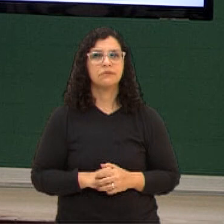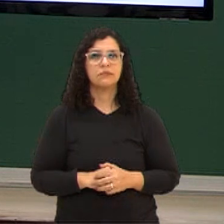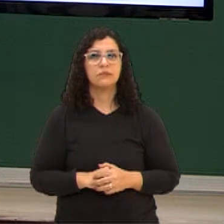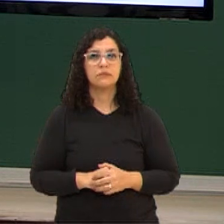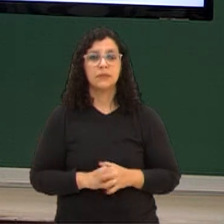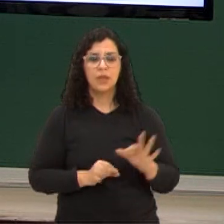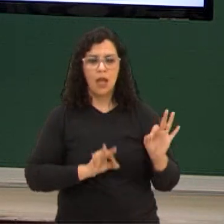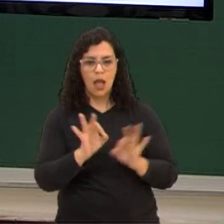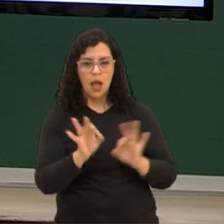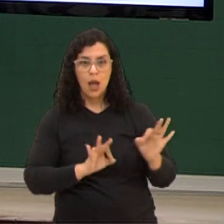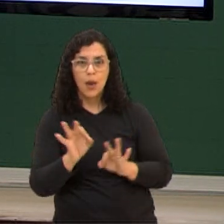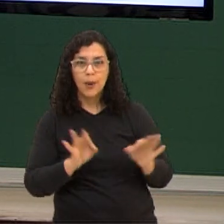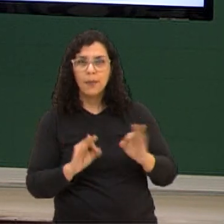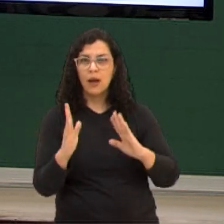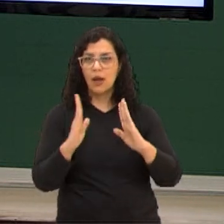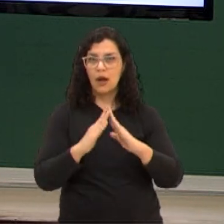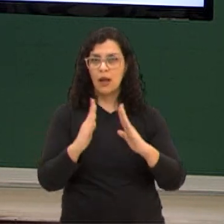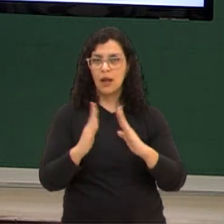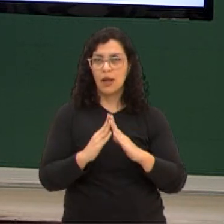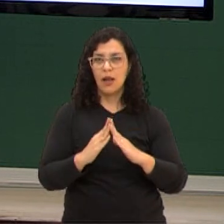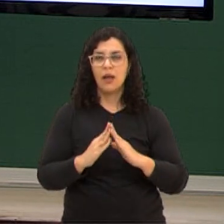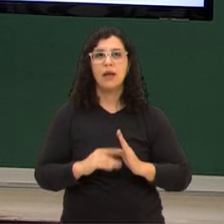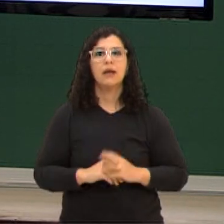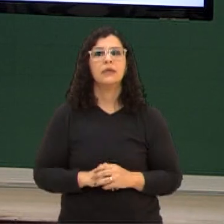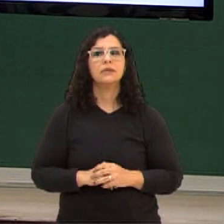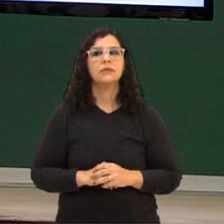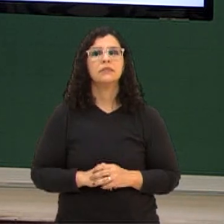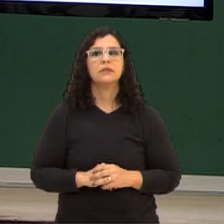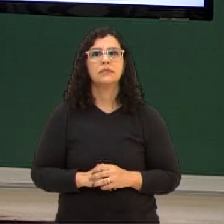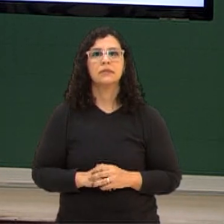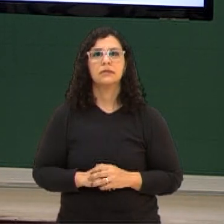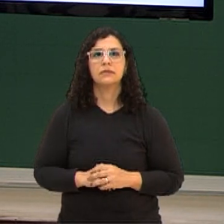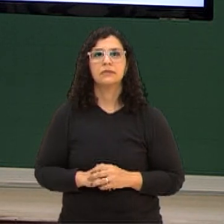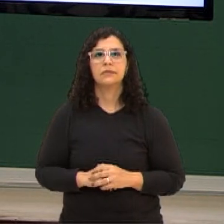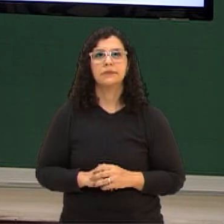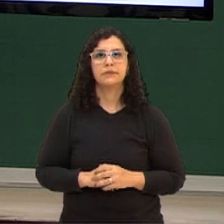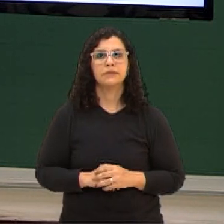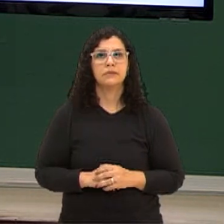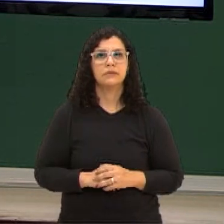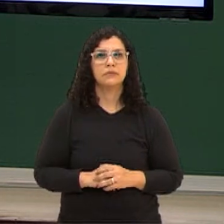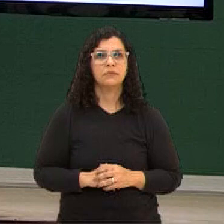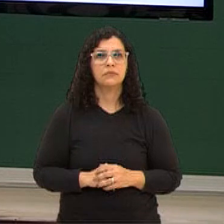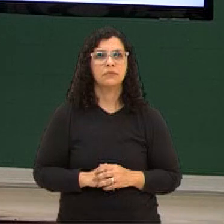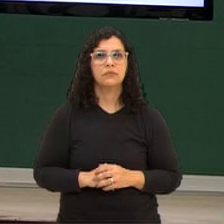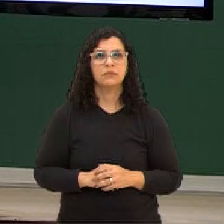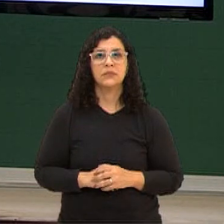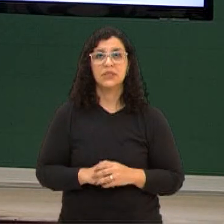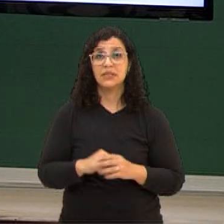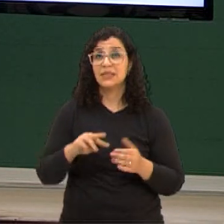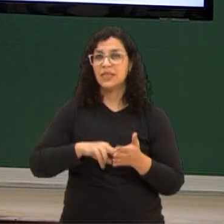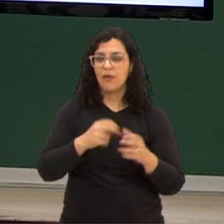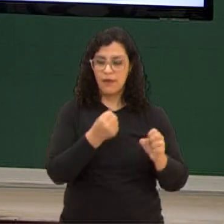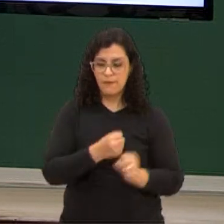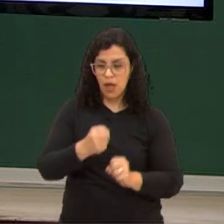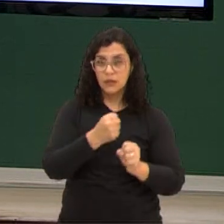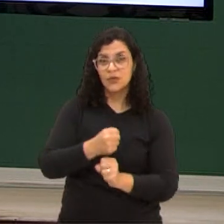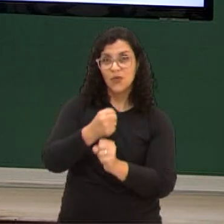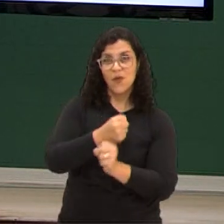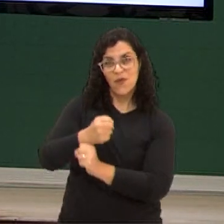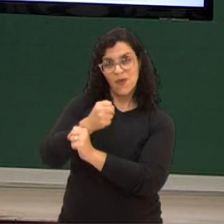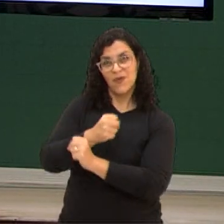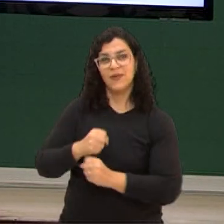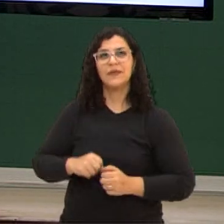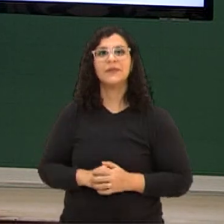comidas, arreglar la casa, então arrumar a casa, barrar la basura, varrer